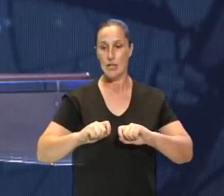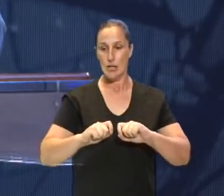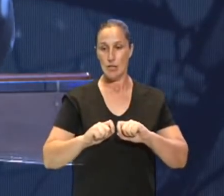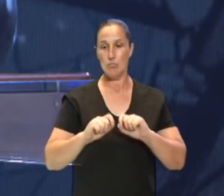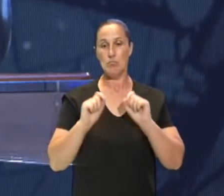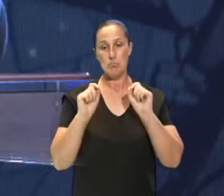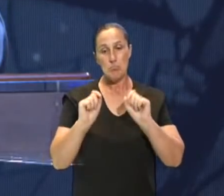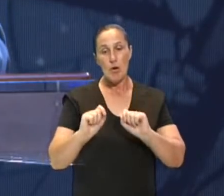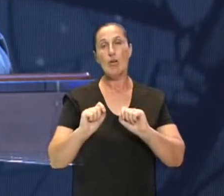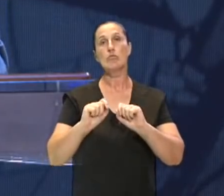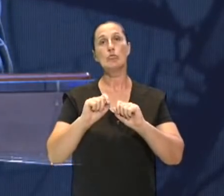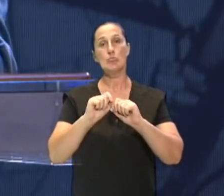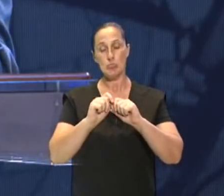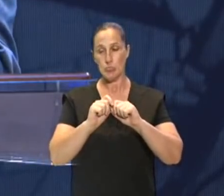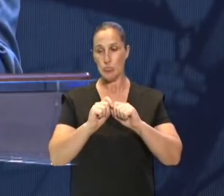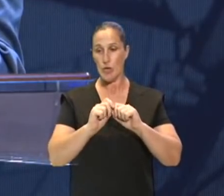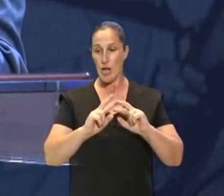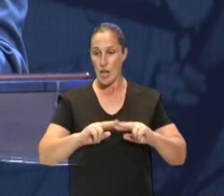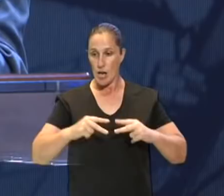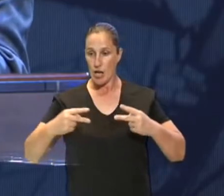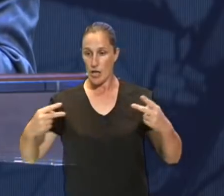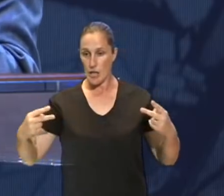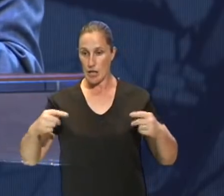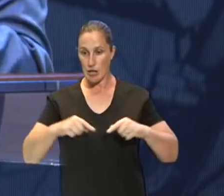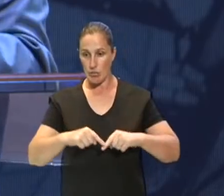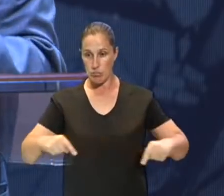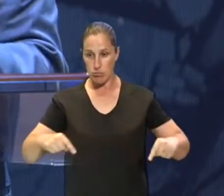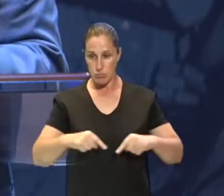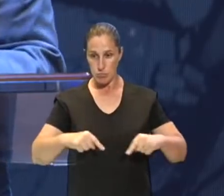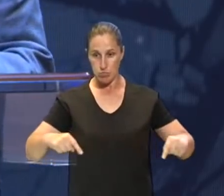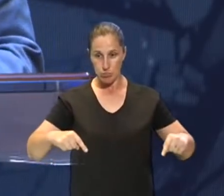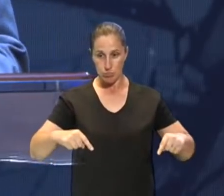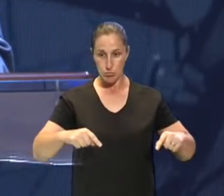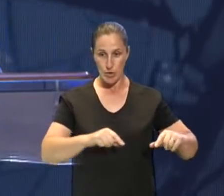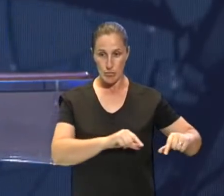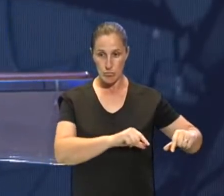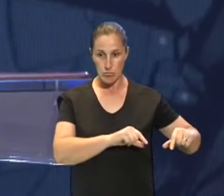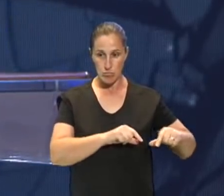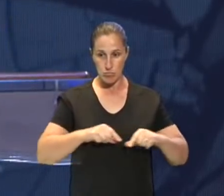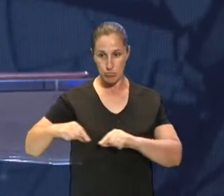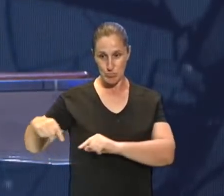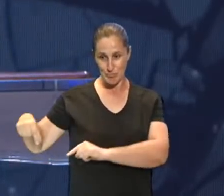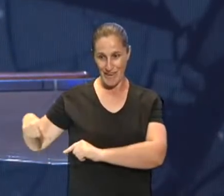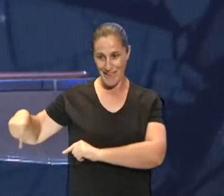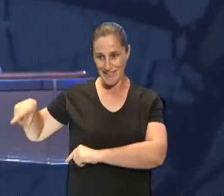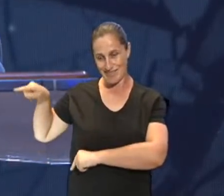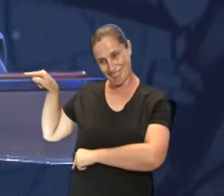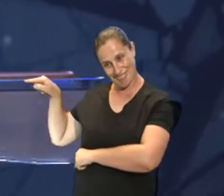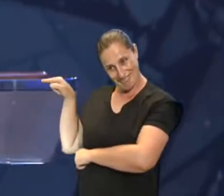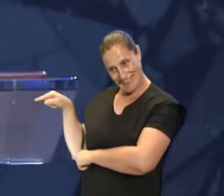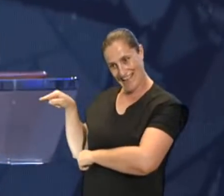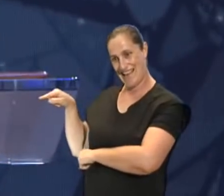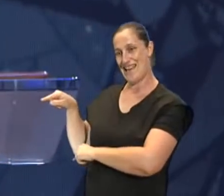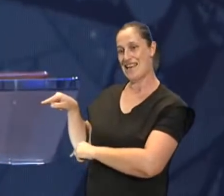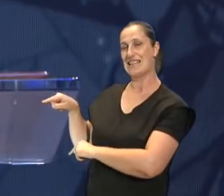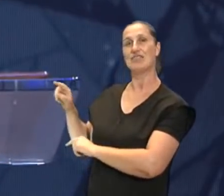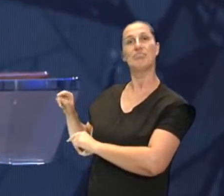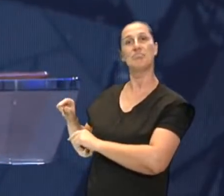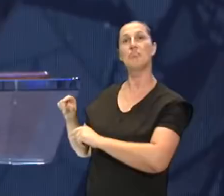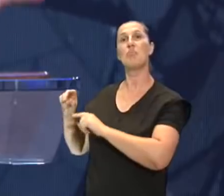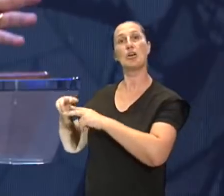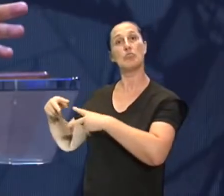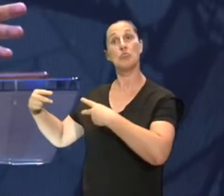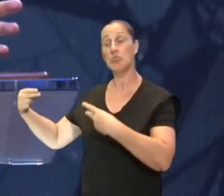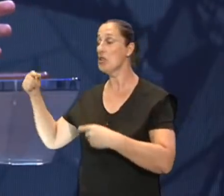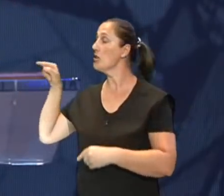online.pibcuritiba.org.br/unidade de oração. Você vai lá, acho que está lá, não está? Olha lá, unidade de oração, está na sua tela, tá? E se inscreva de